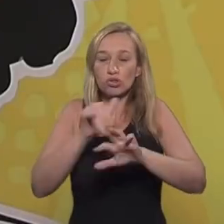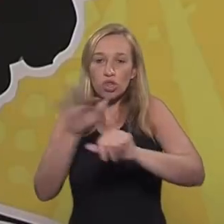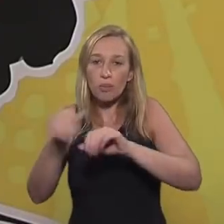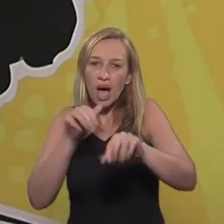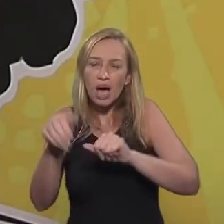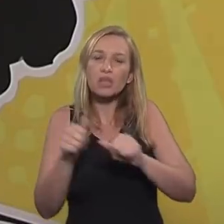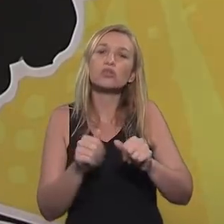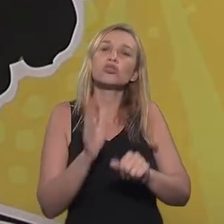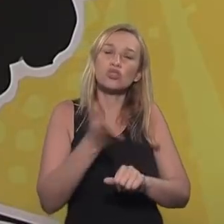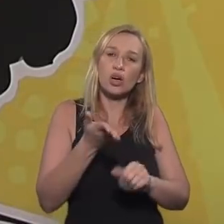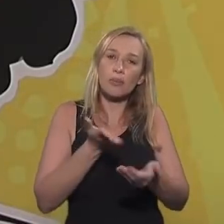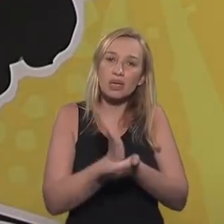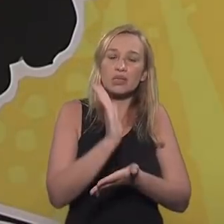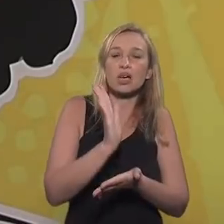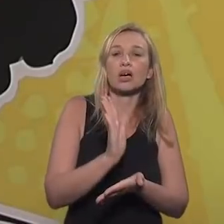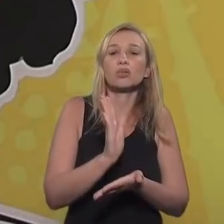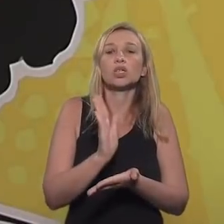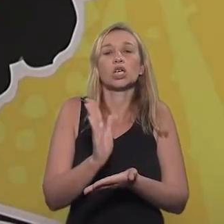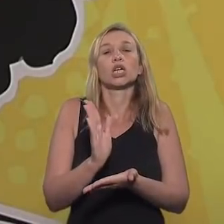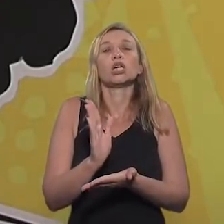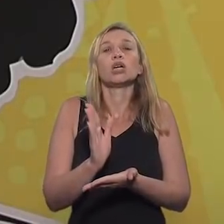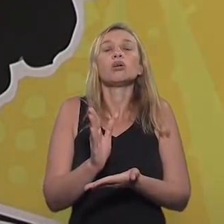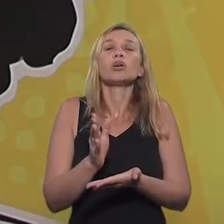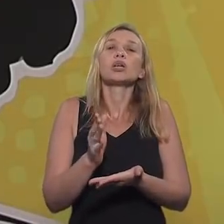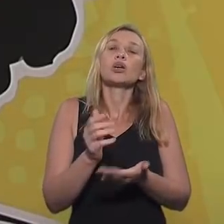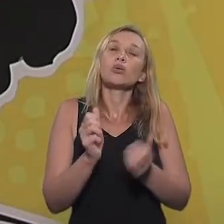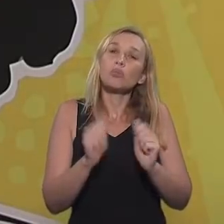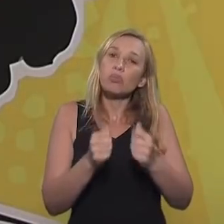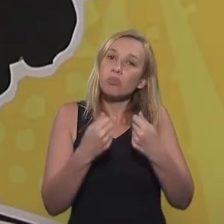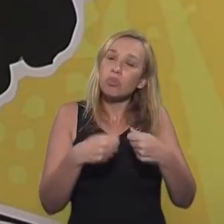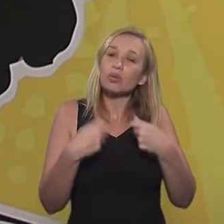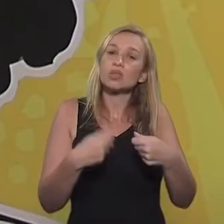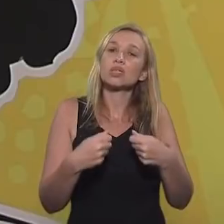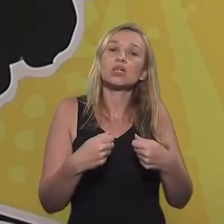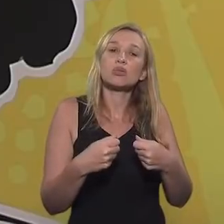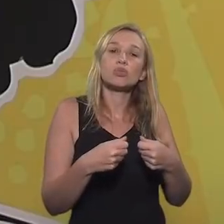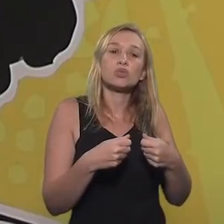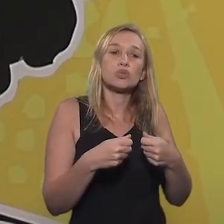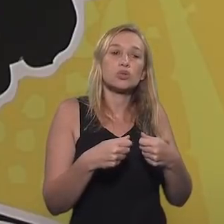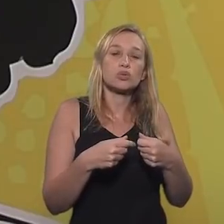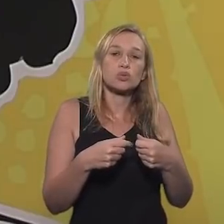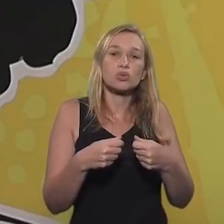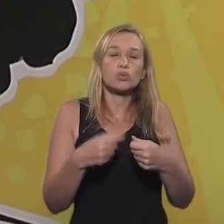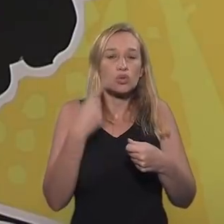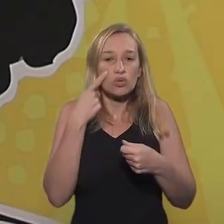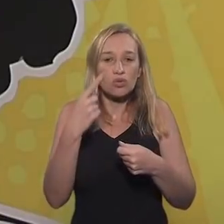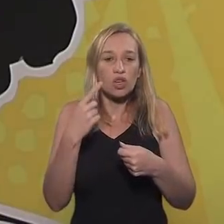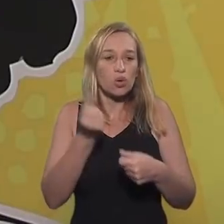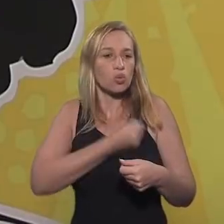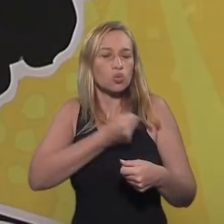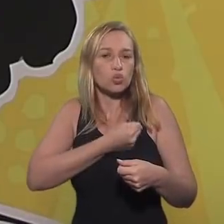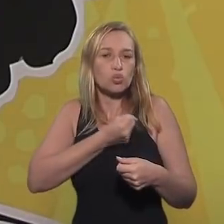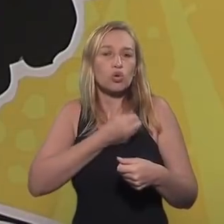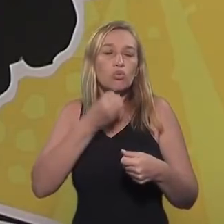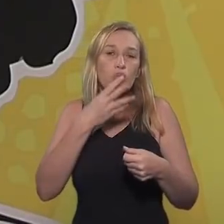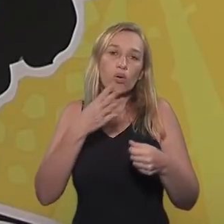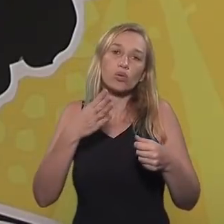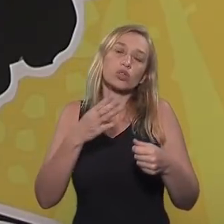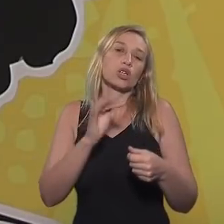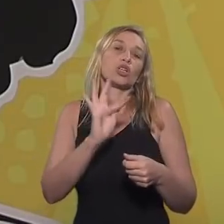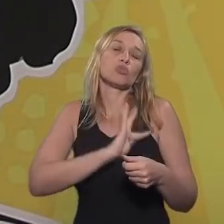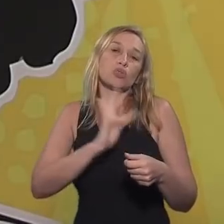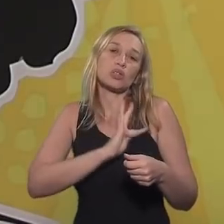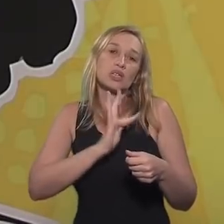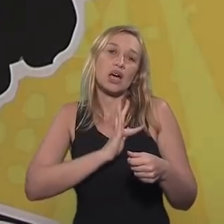concurso, interno, logicamente, porque eles já passaram o concurso propriamente dito, para que a gente possa direcionar um número significativo